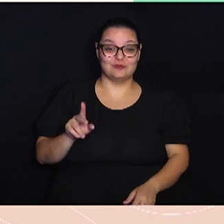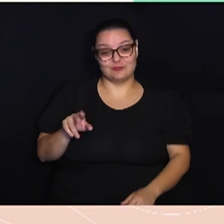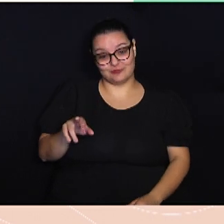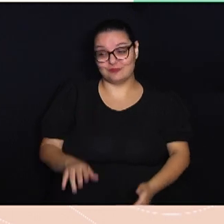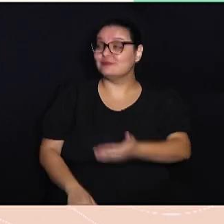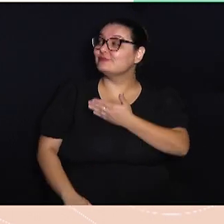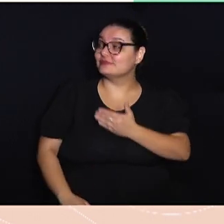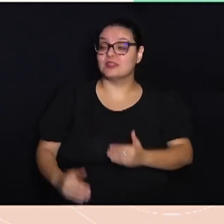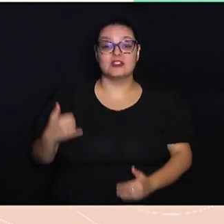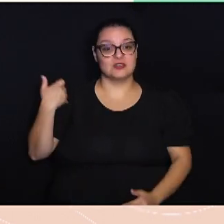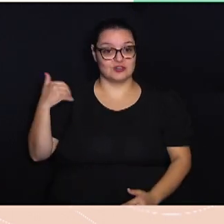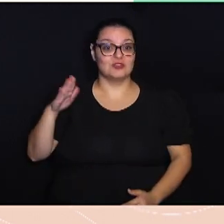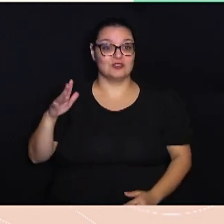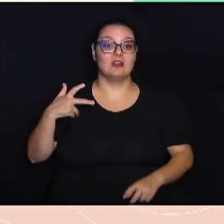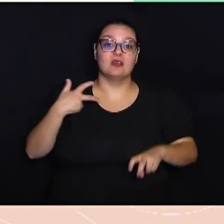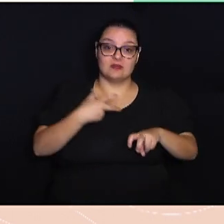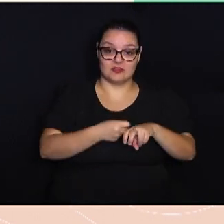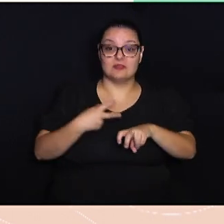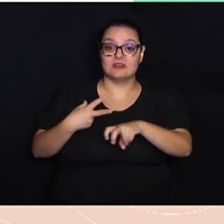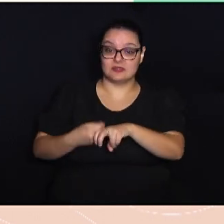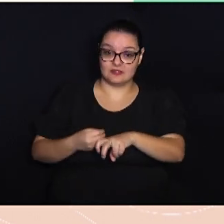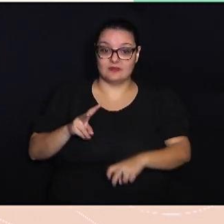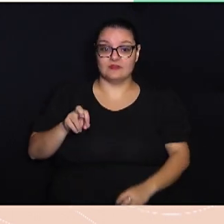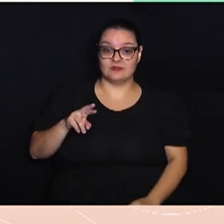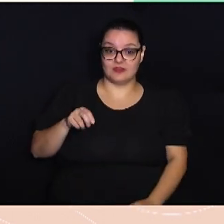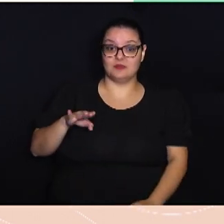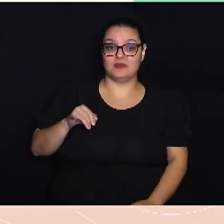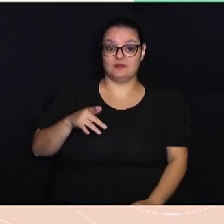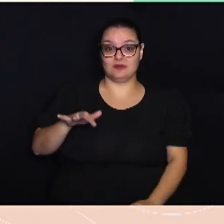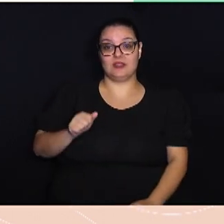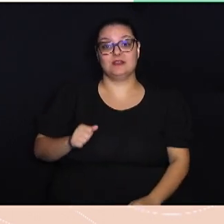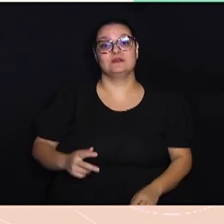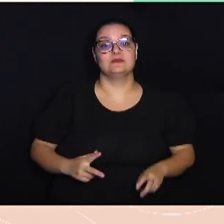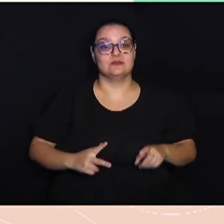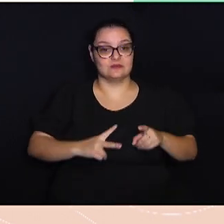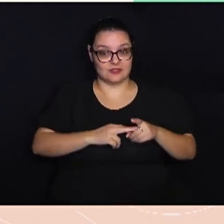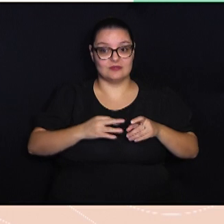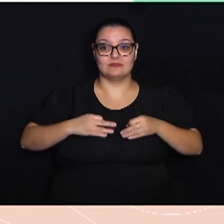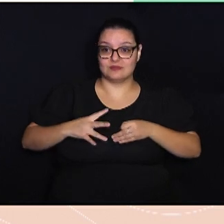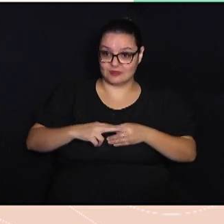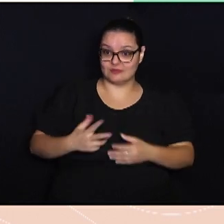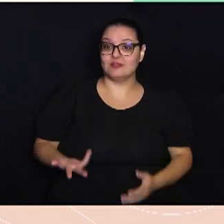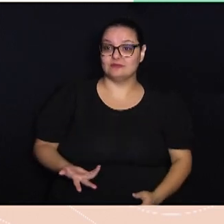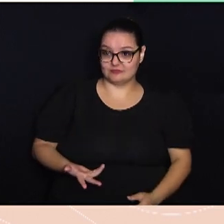aberta? É uma economia que tem relações com o resto do mundo. É uma economia que não consegue